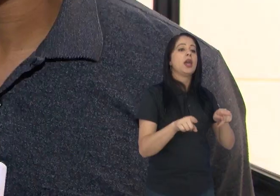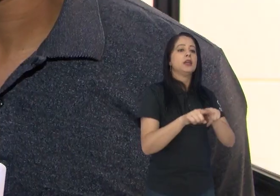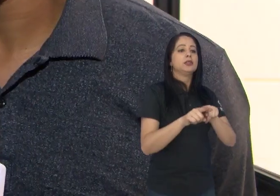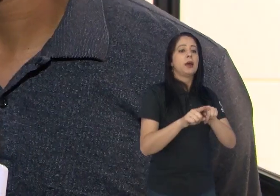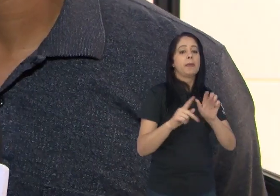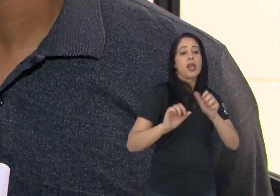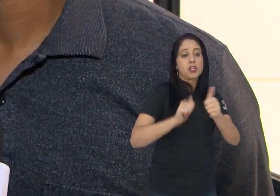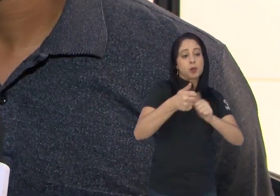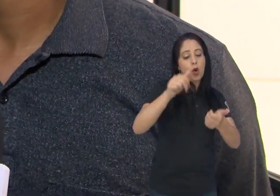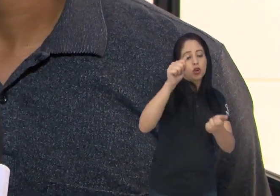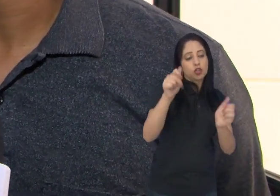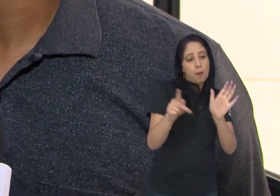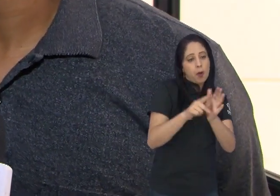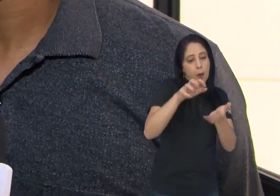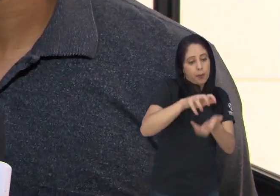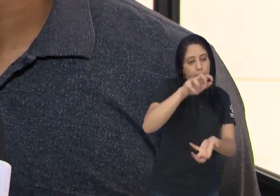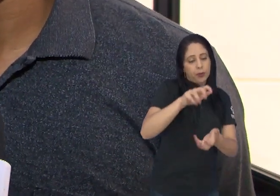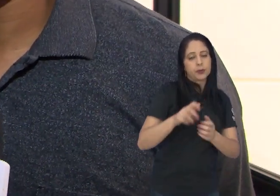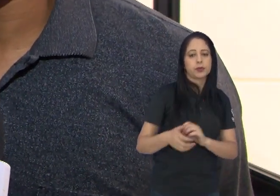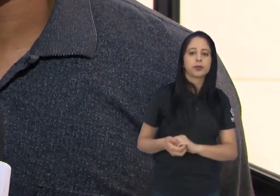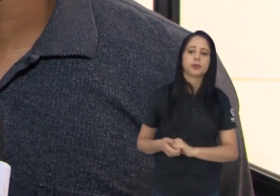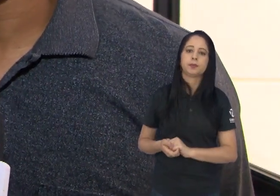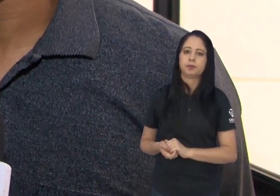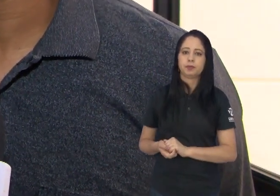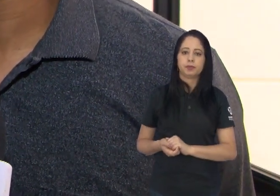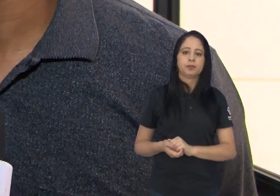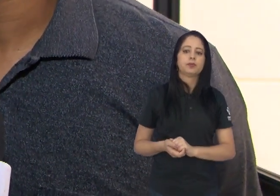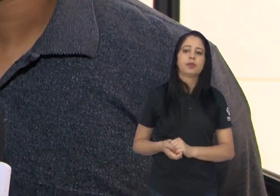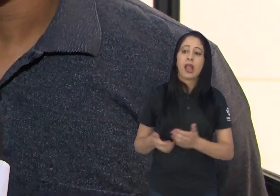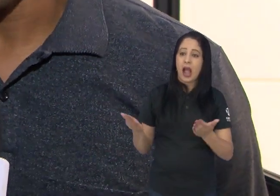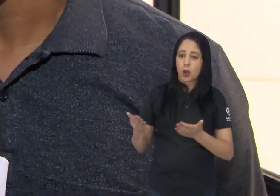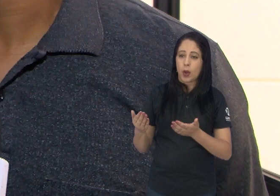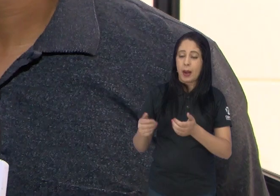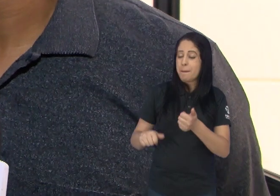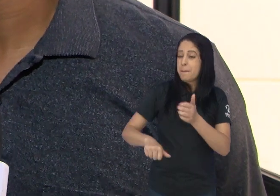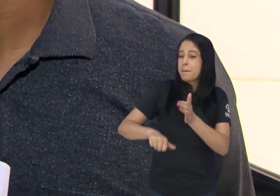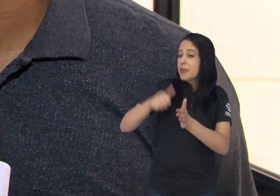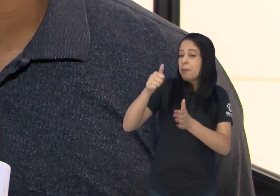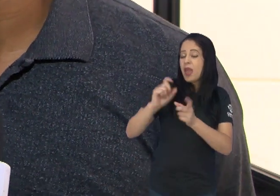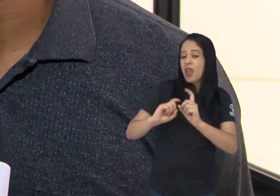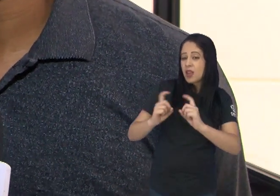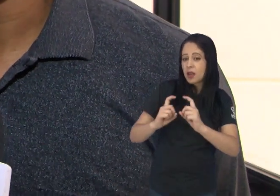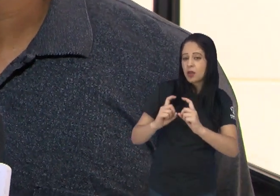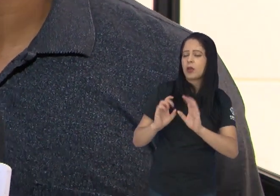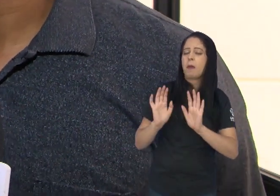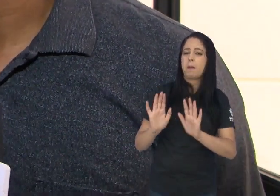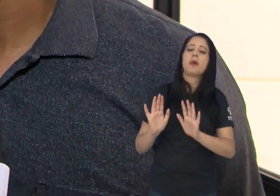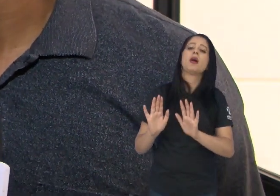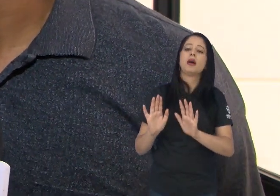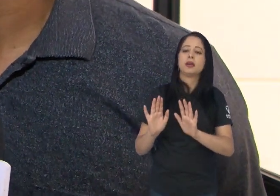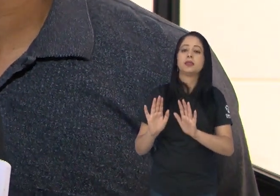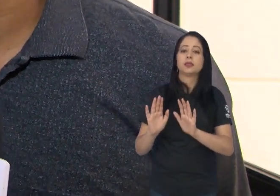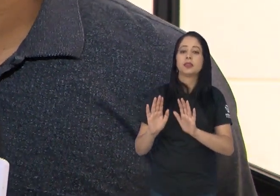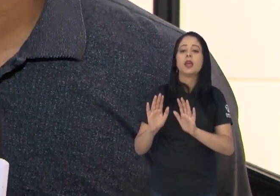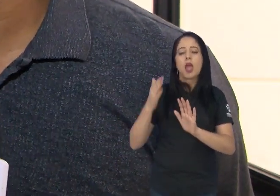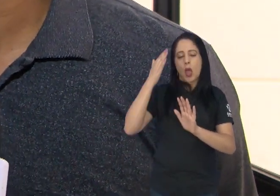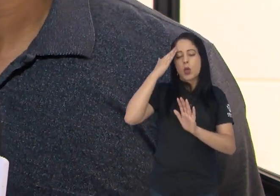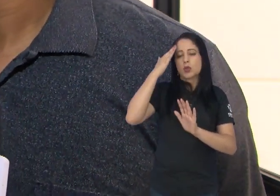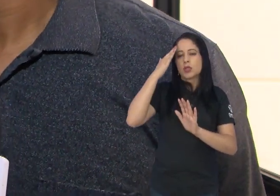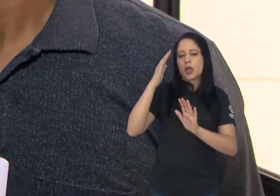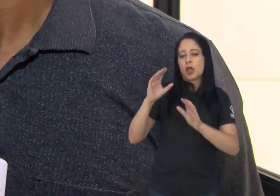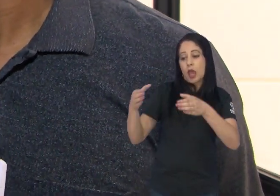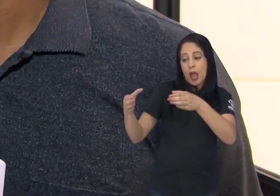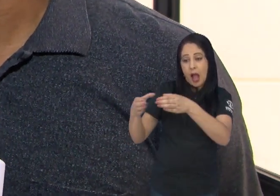idosos. A importância agora foi uma primeira reunião, um começo, que futuramente, né, a comunidade, nossos